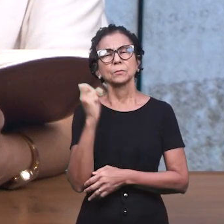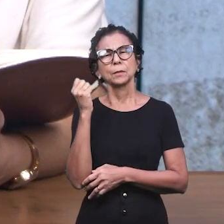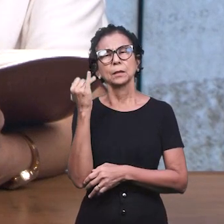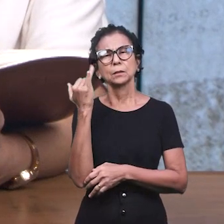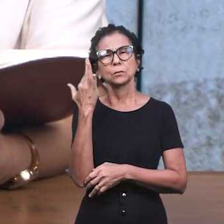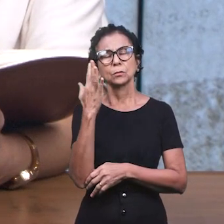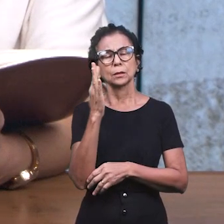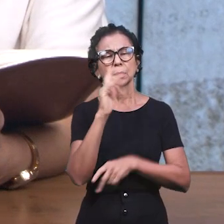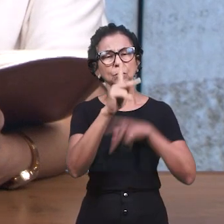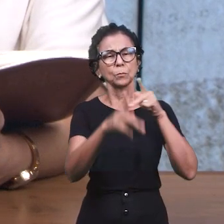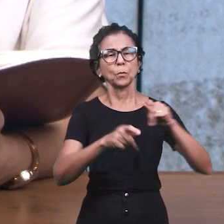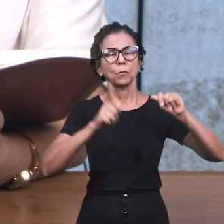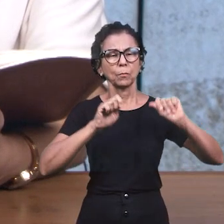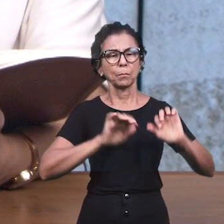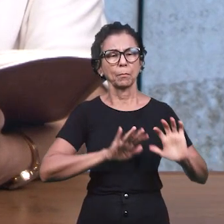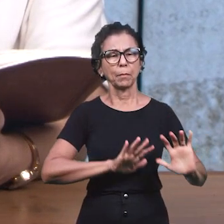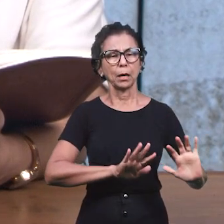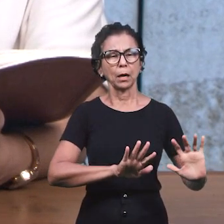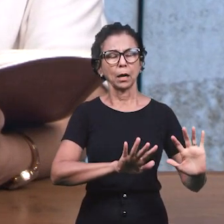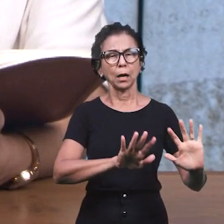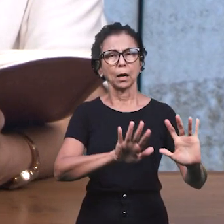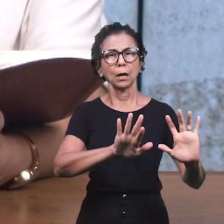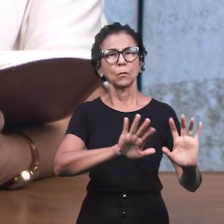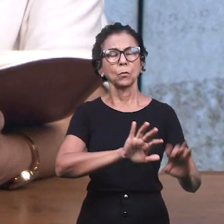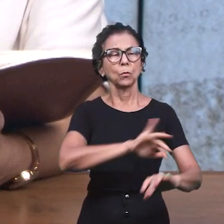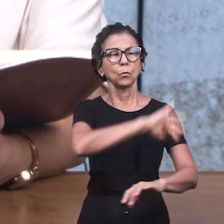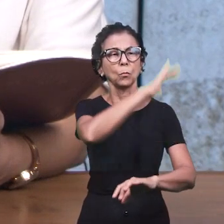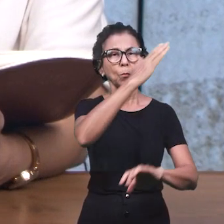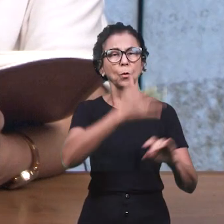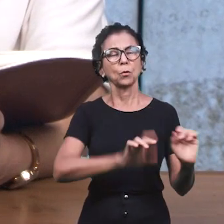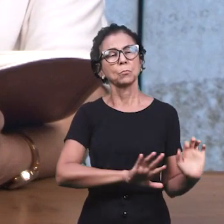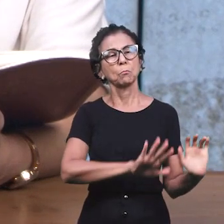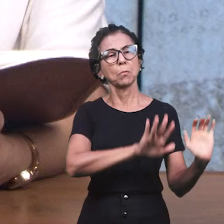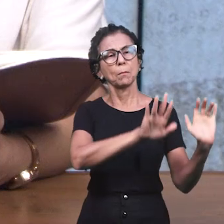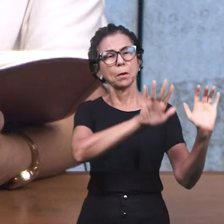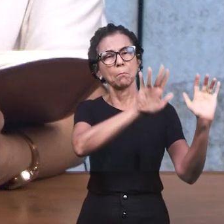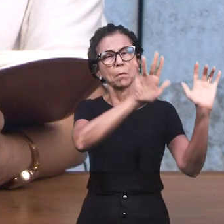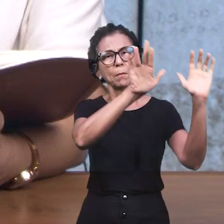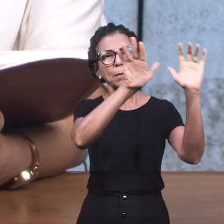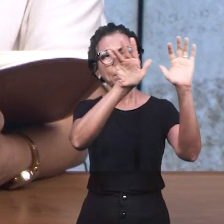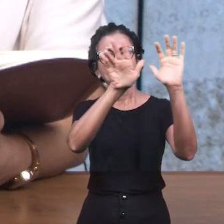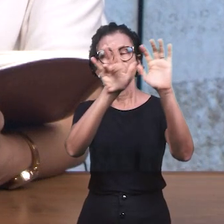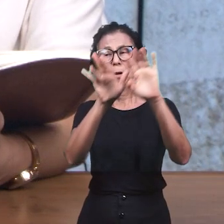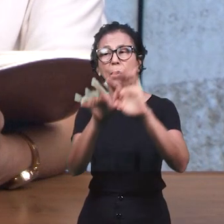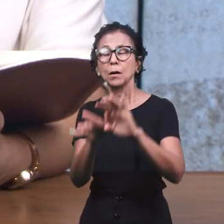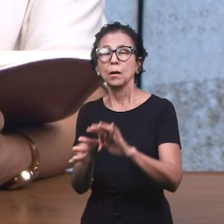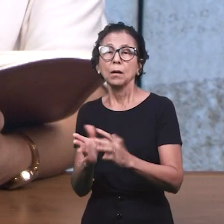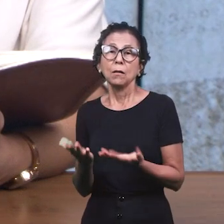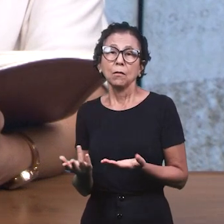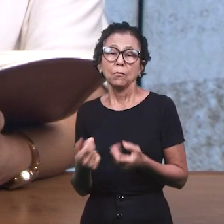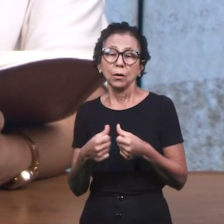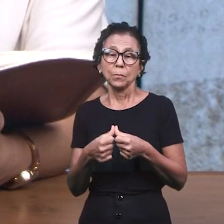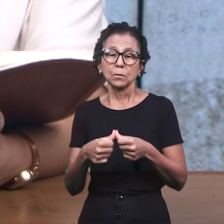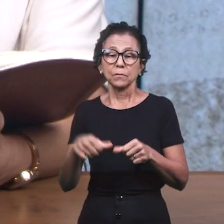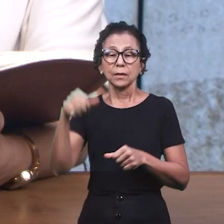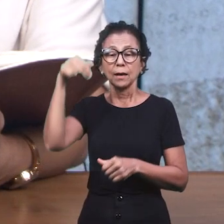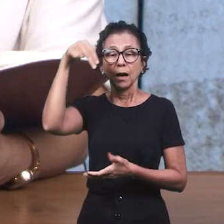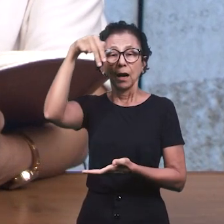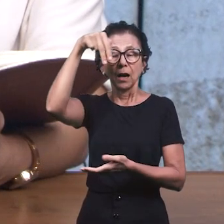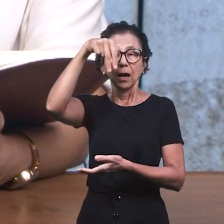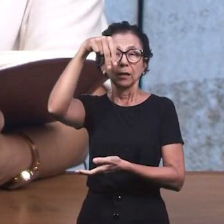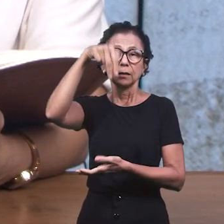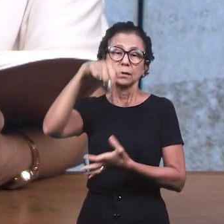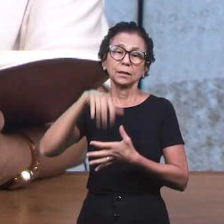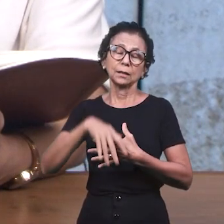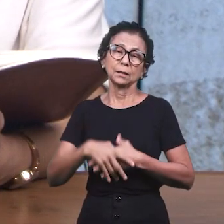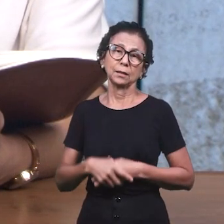madrugada e subiram ao cume do monte, dizendo: Eis-nos aqui, e subiremos ao